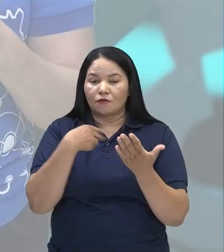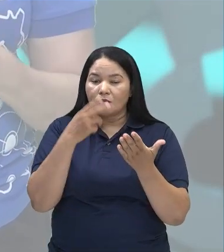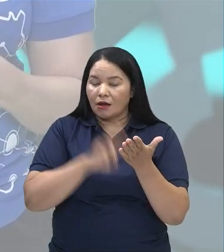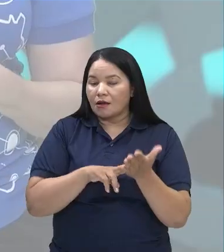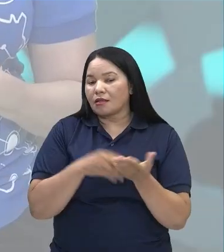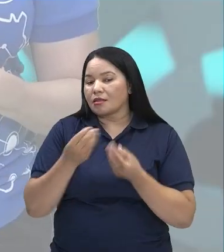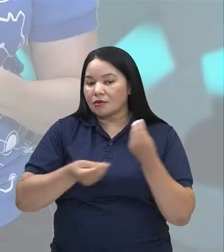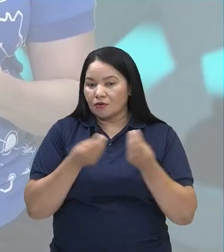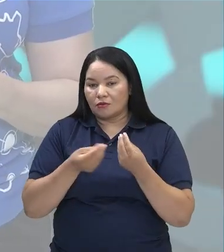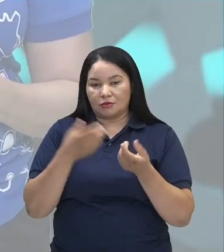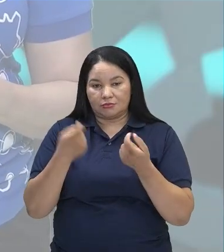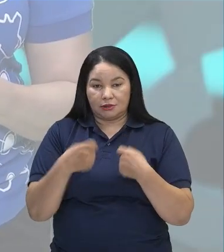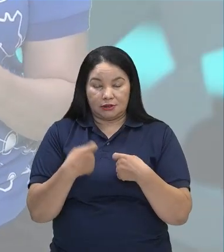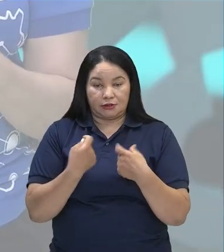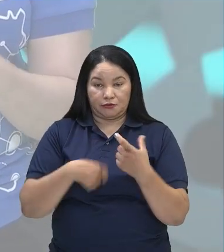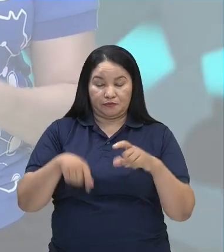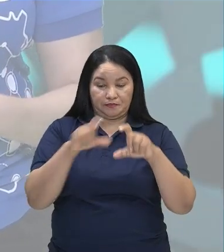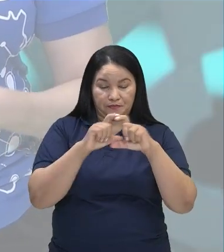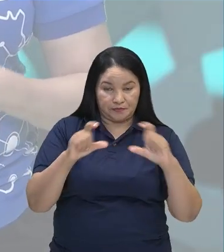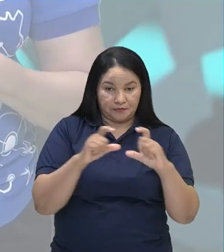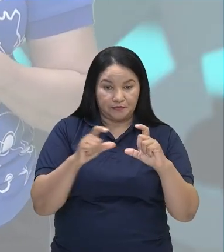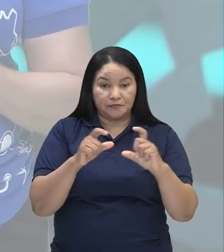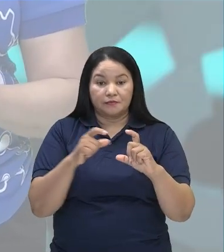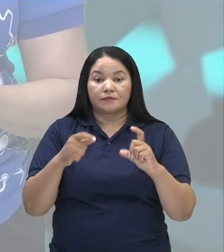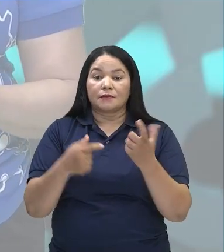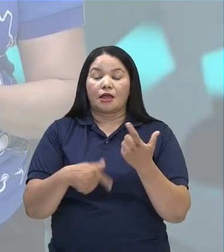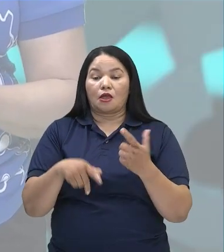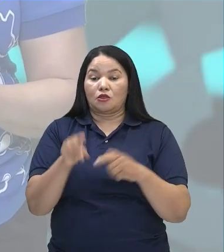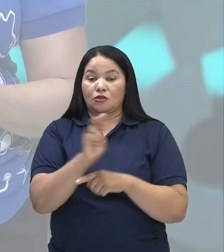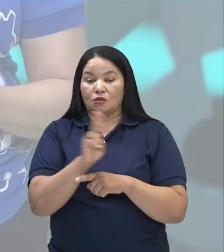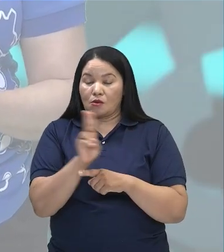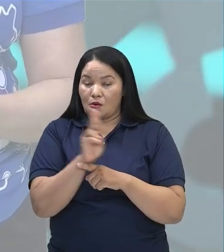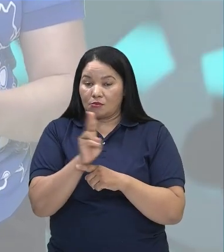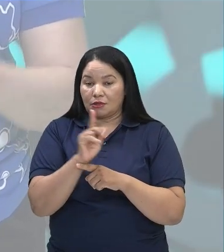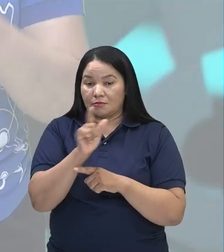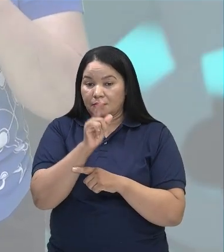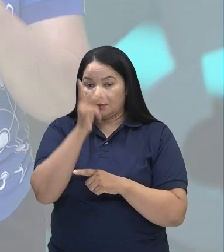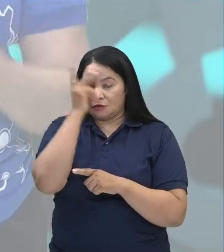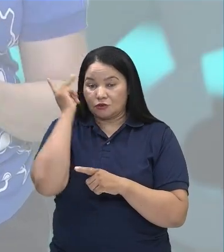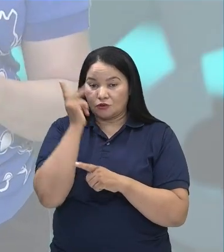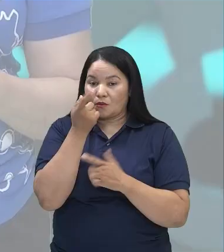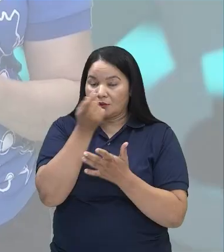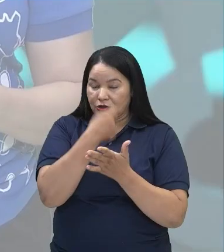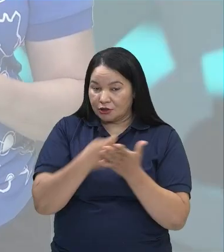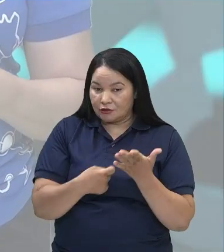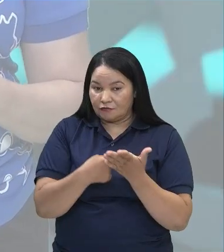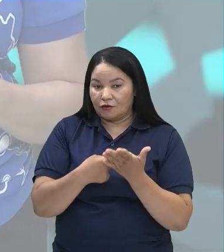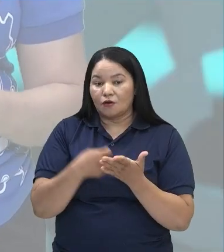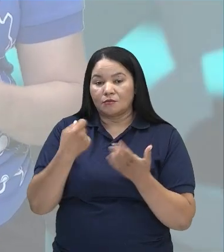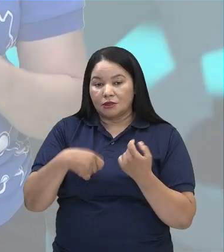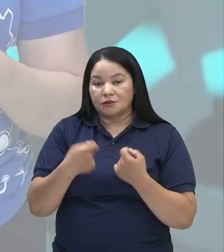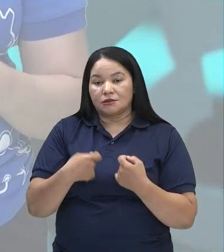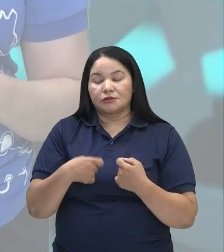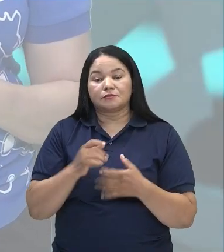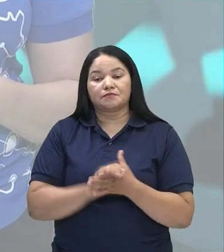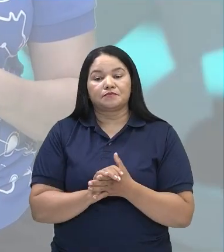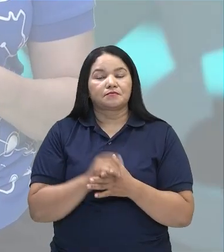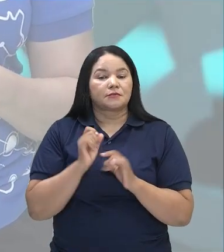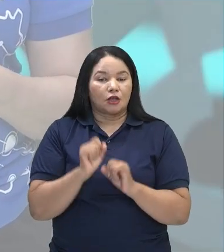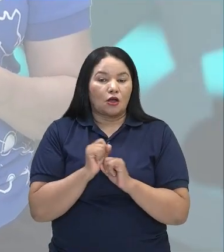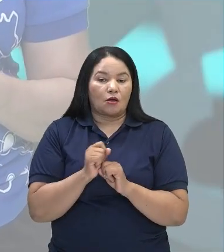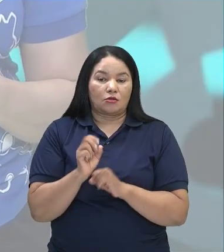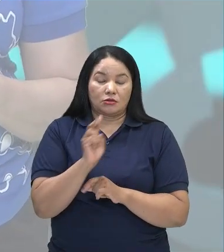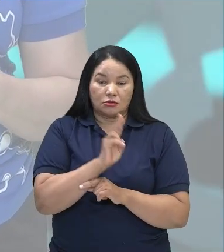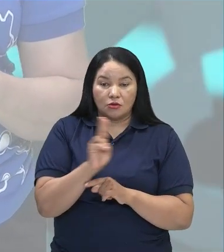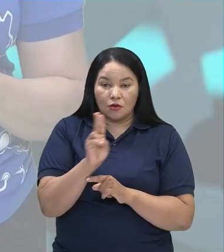a identificação do destinatário. Nesse caso, o nome pode ser acompanhado